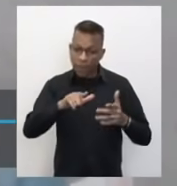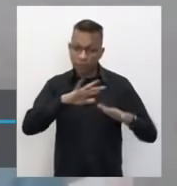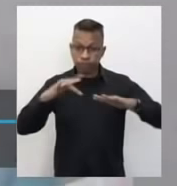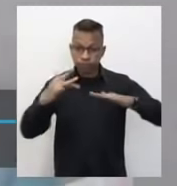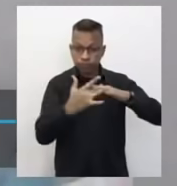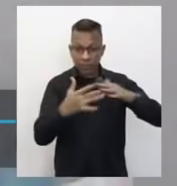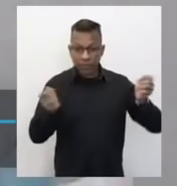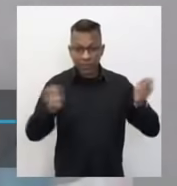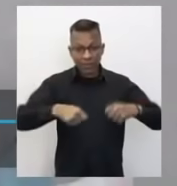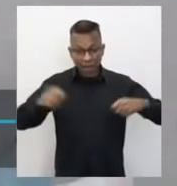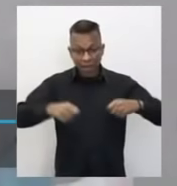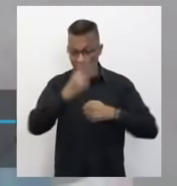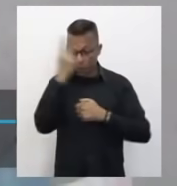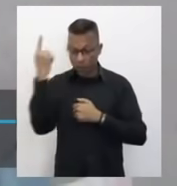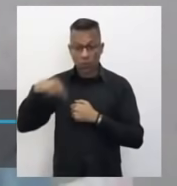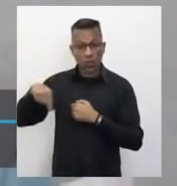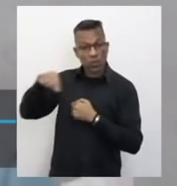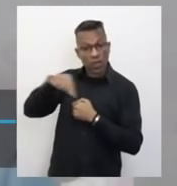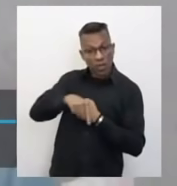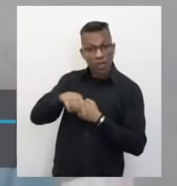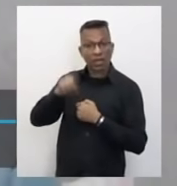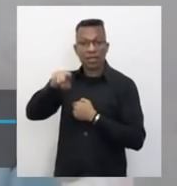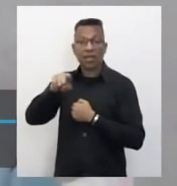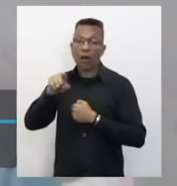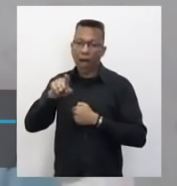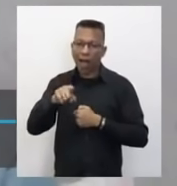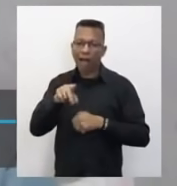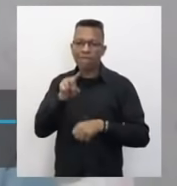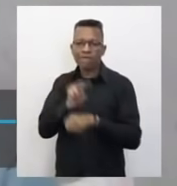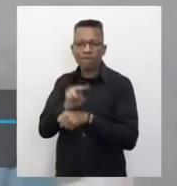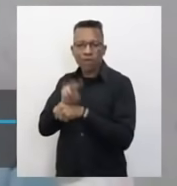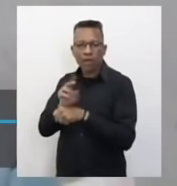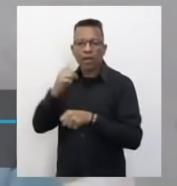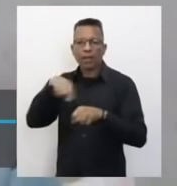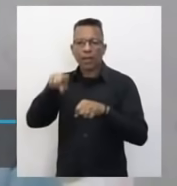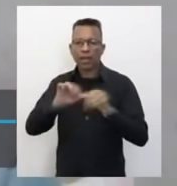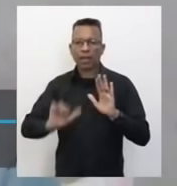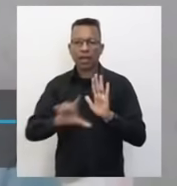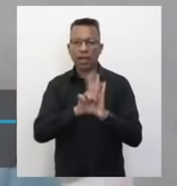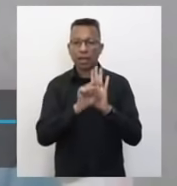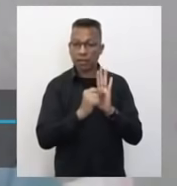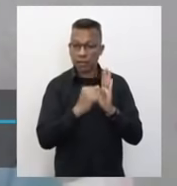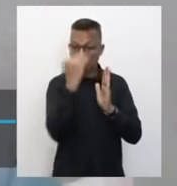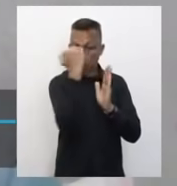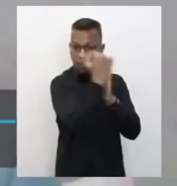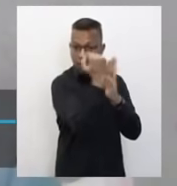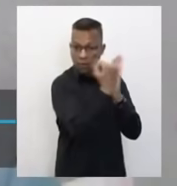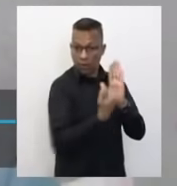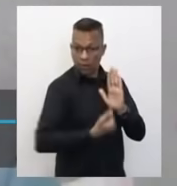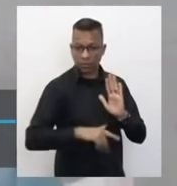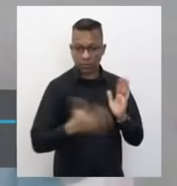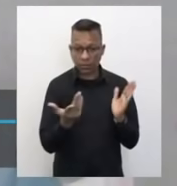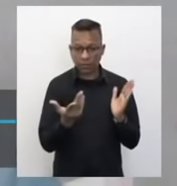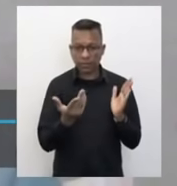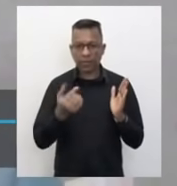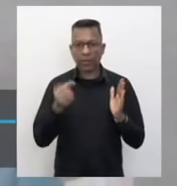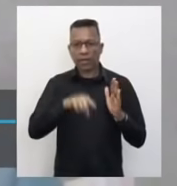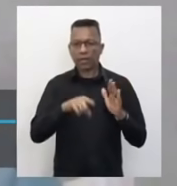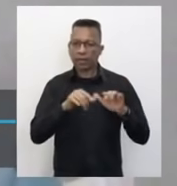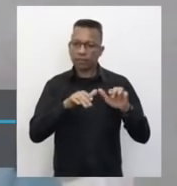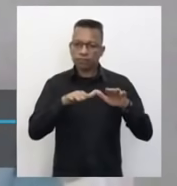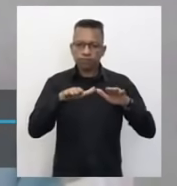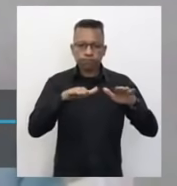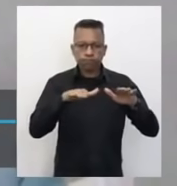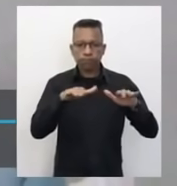sim pessoas que estão cuidando para que essa lei realmente aconteça e seja fluida no movimento